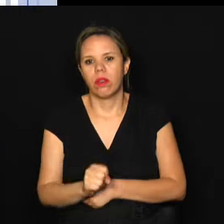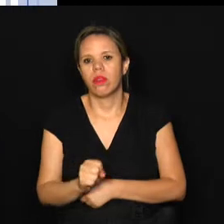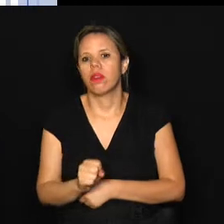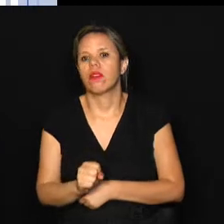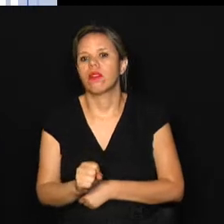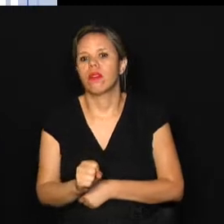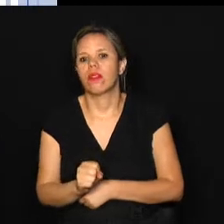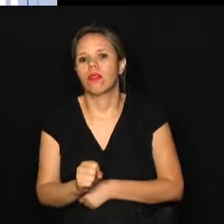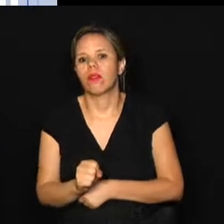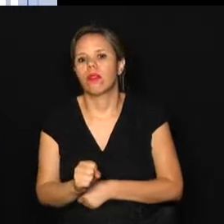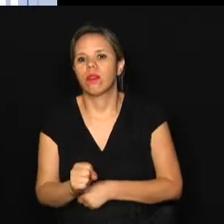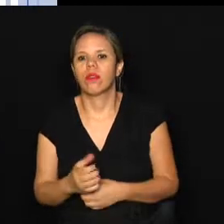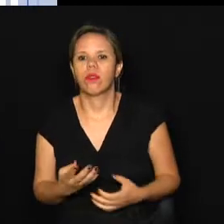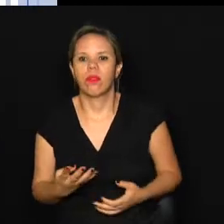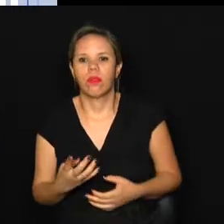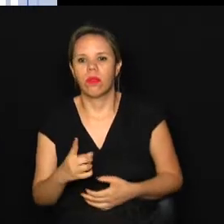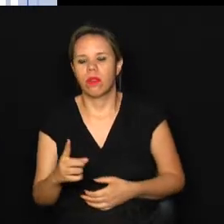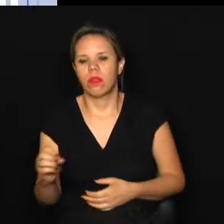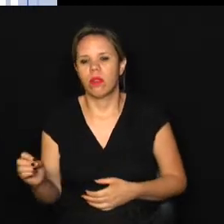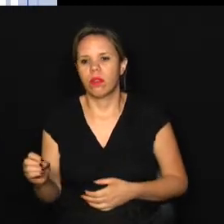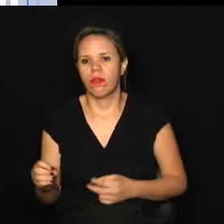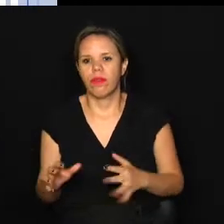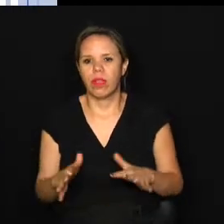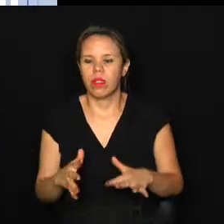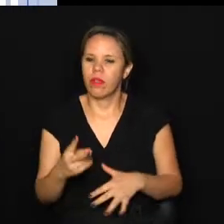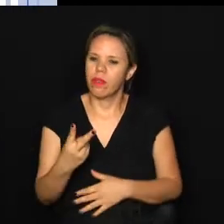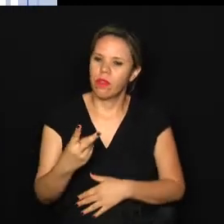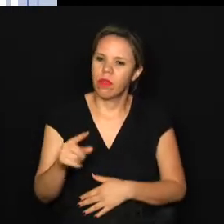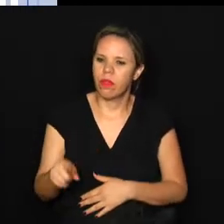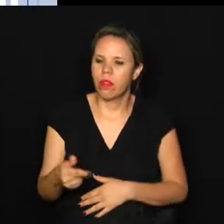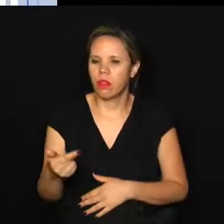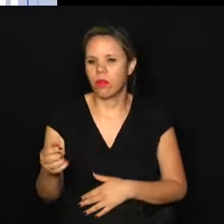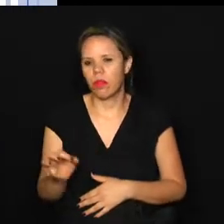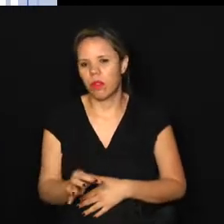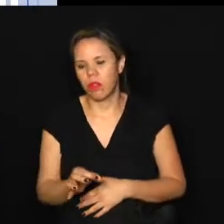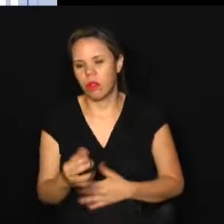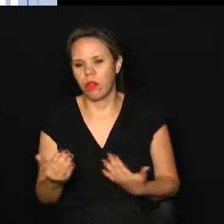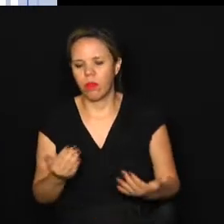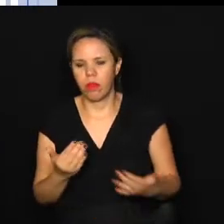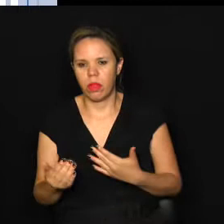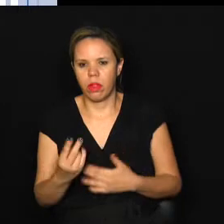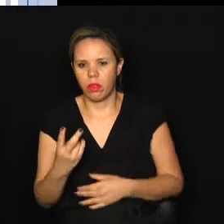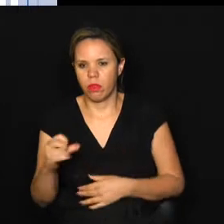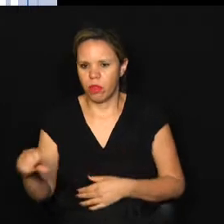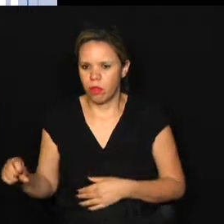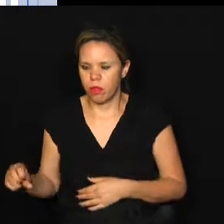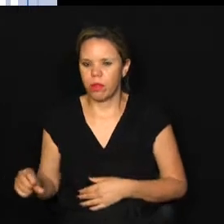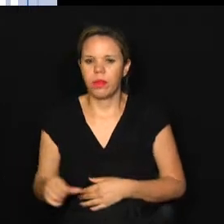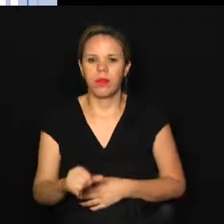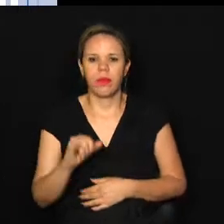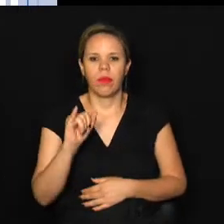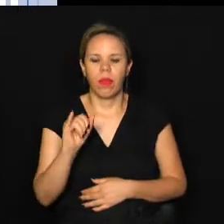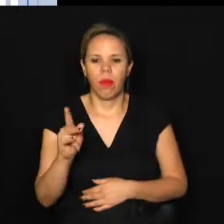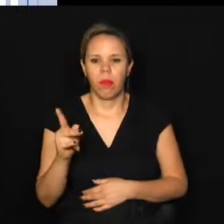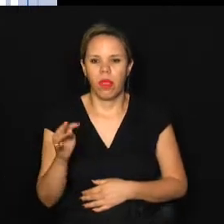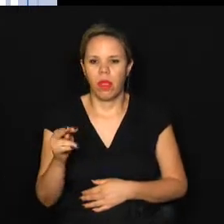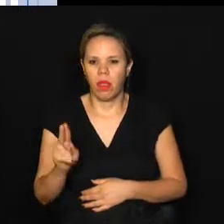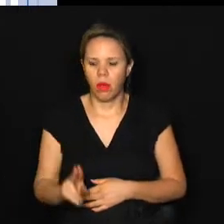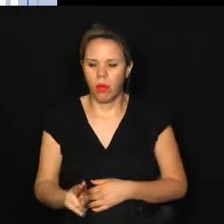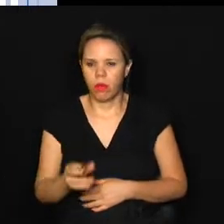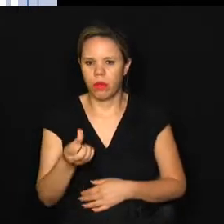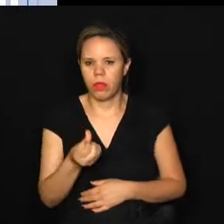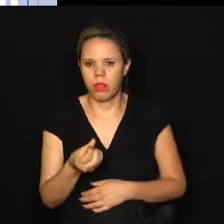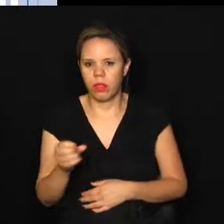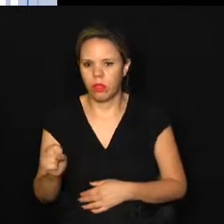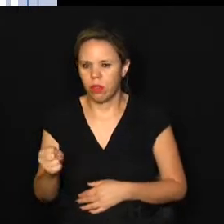uma variação de 2,2% em relação a 2019. O IPTU, 688 milhões e 600